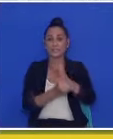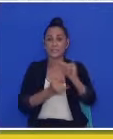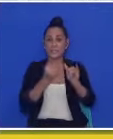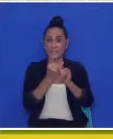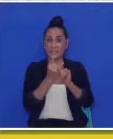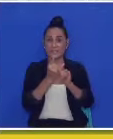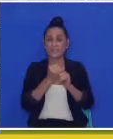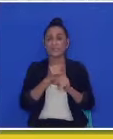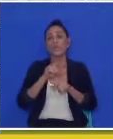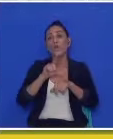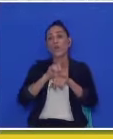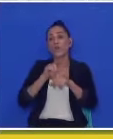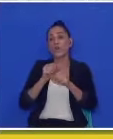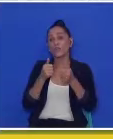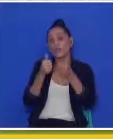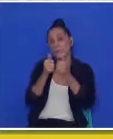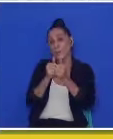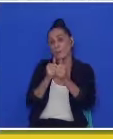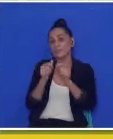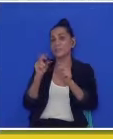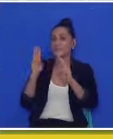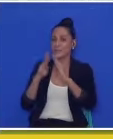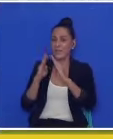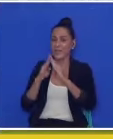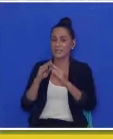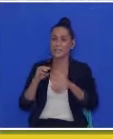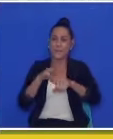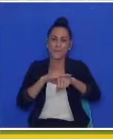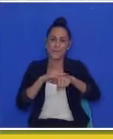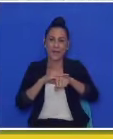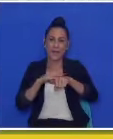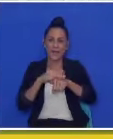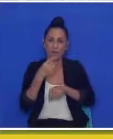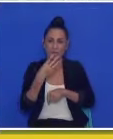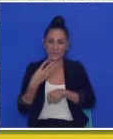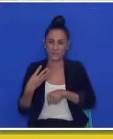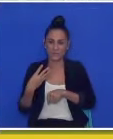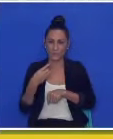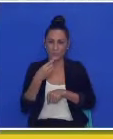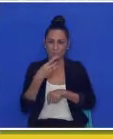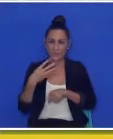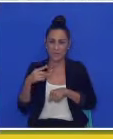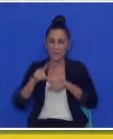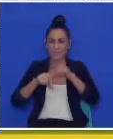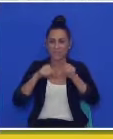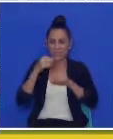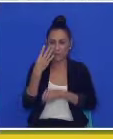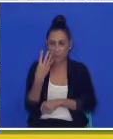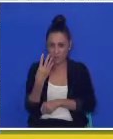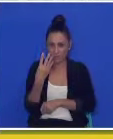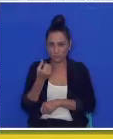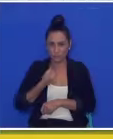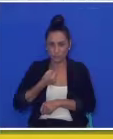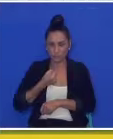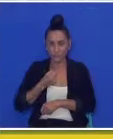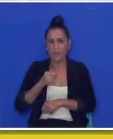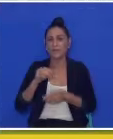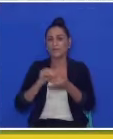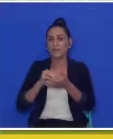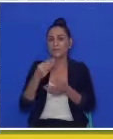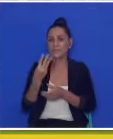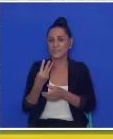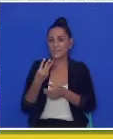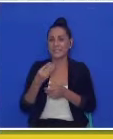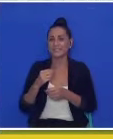das Loterias Caixa. Bola marrom número 14. Marrom 14. Foram sorteados 4 números, faltam 3. Bola